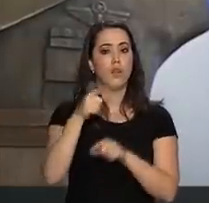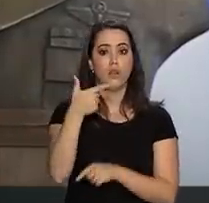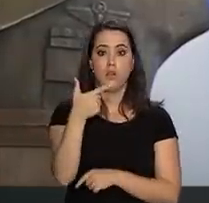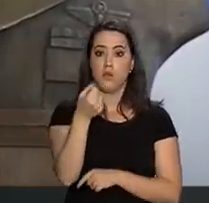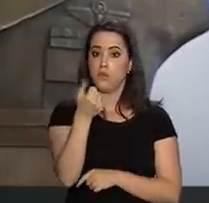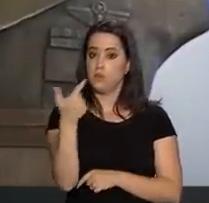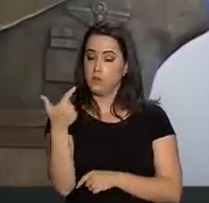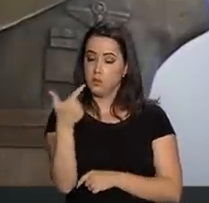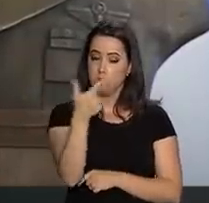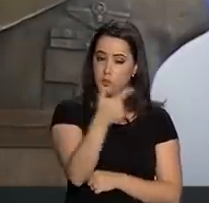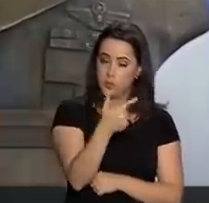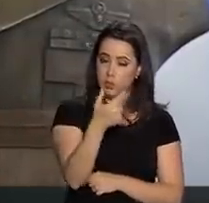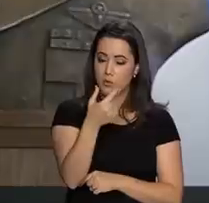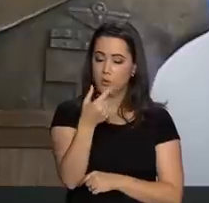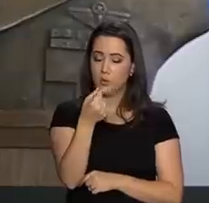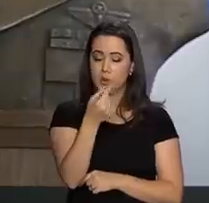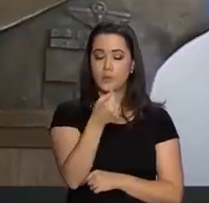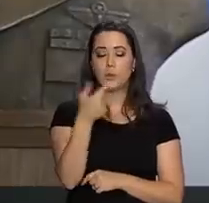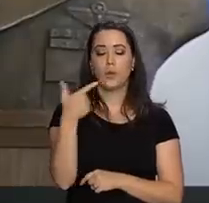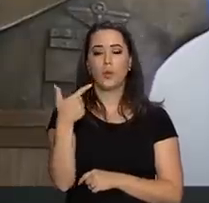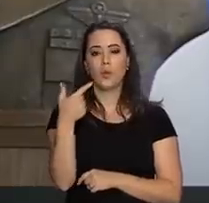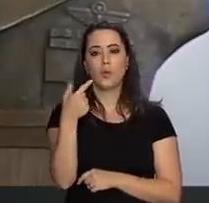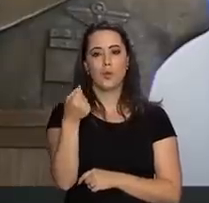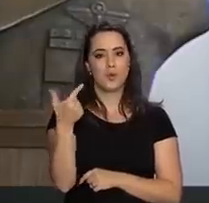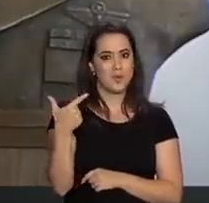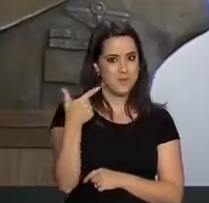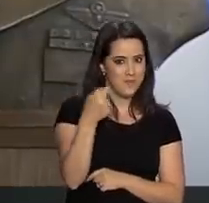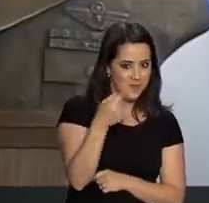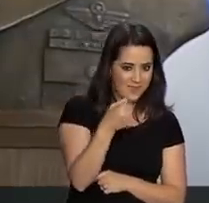Muito conversava com ele, inclusive em sua residência.